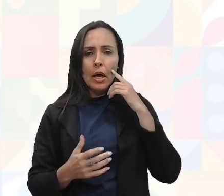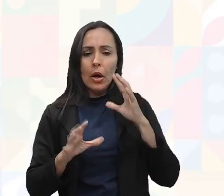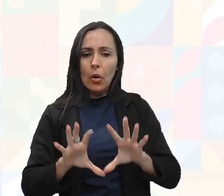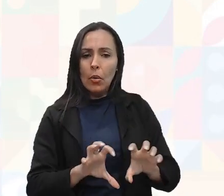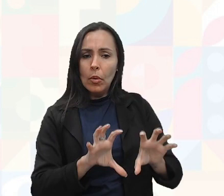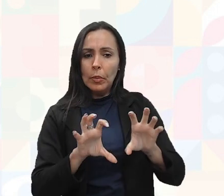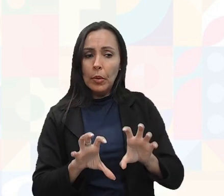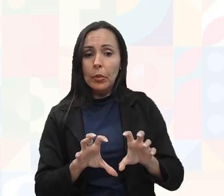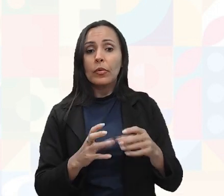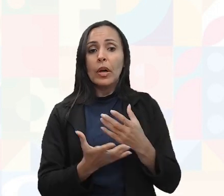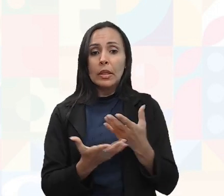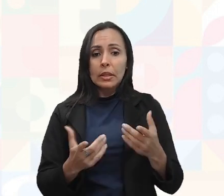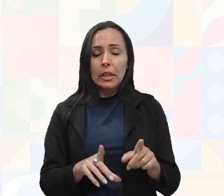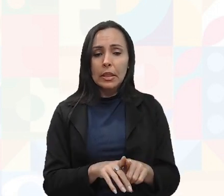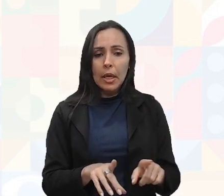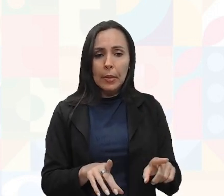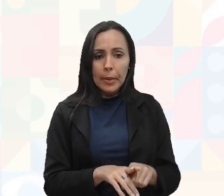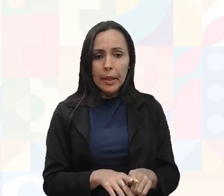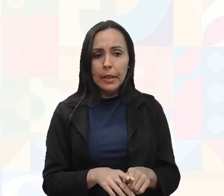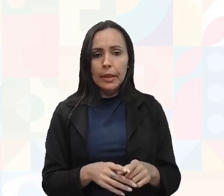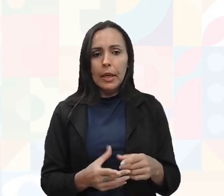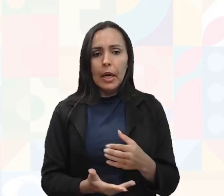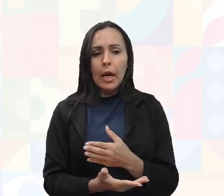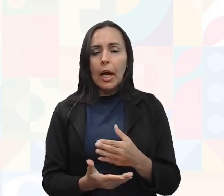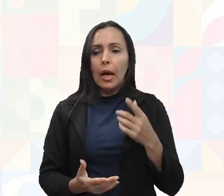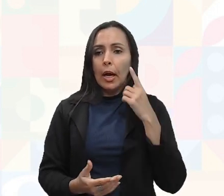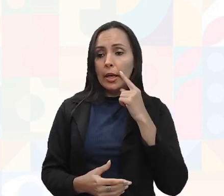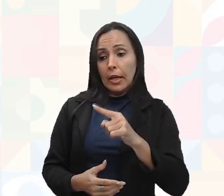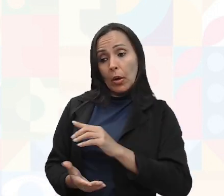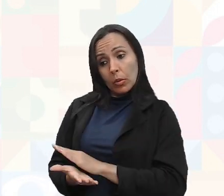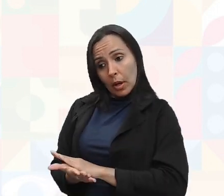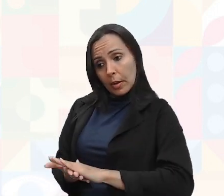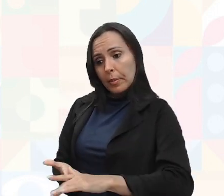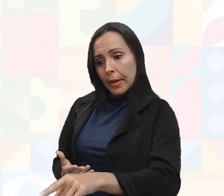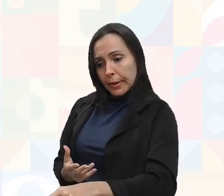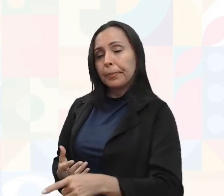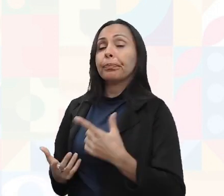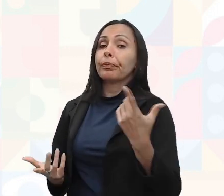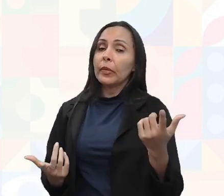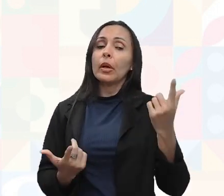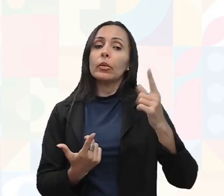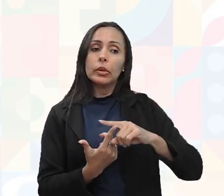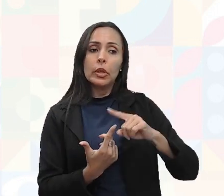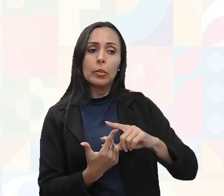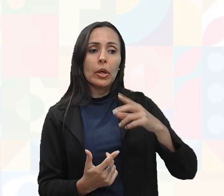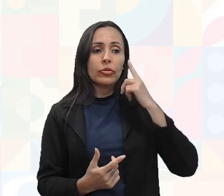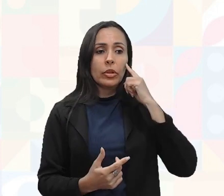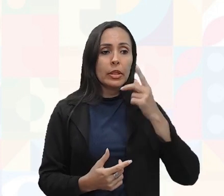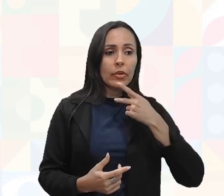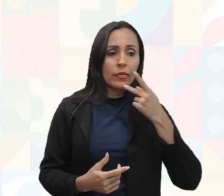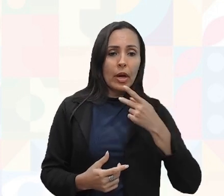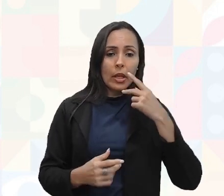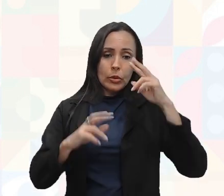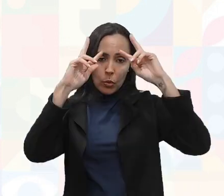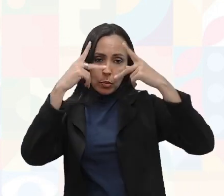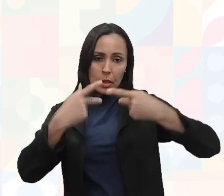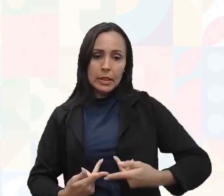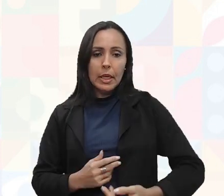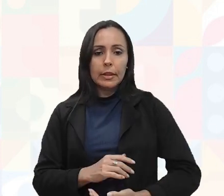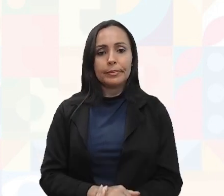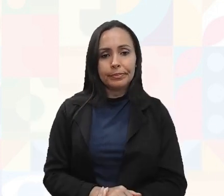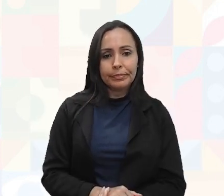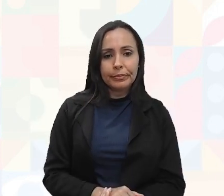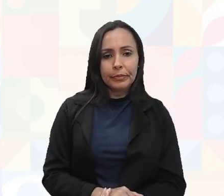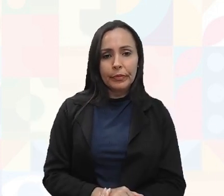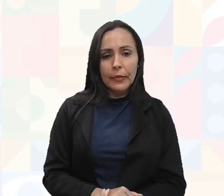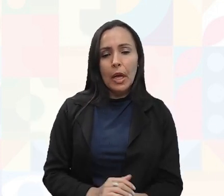percebe, olha, aqui é uma cama, né, aqui é um tapete. Então, isso aí é o tipo que a gente fala de planta humanizada. Então, uma das